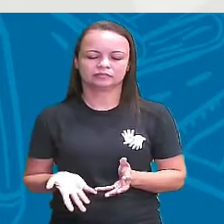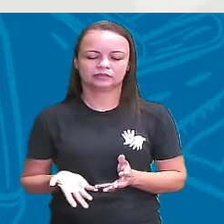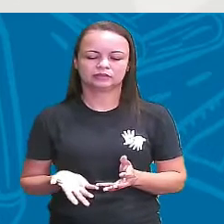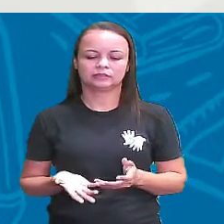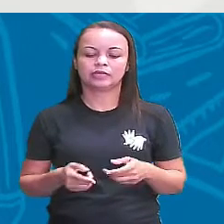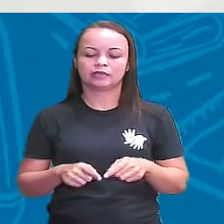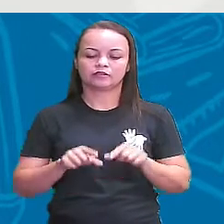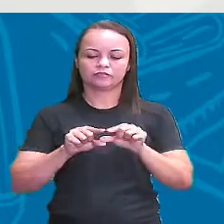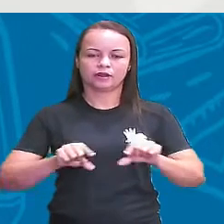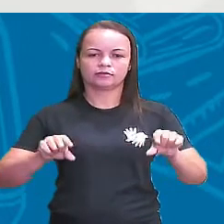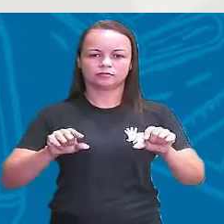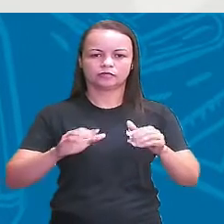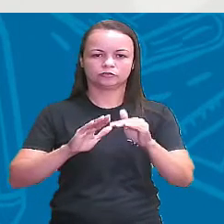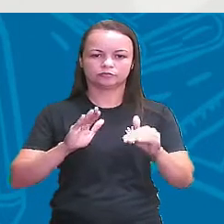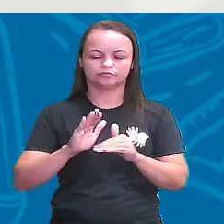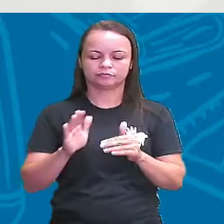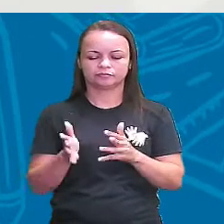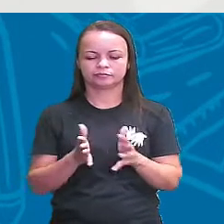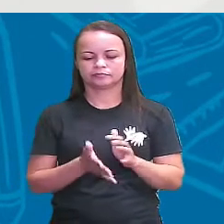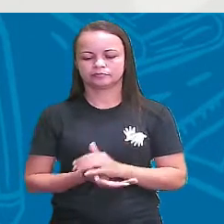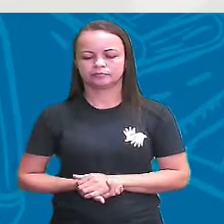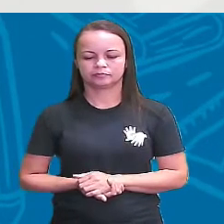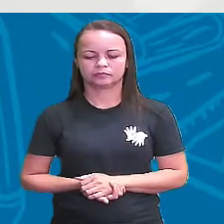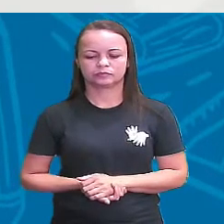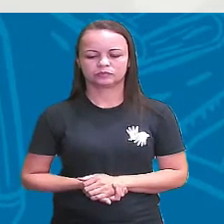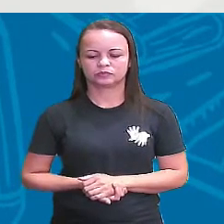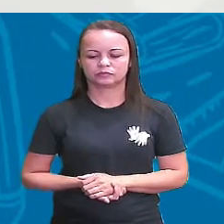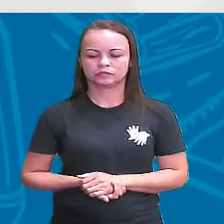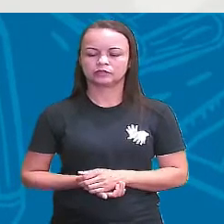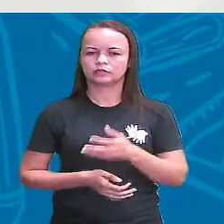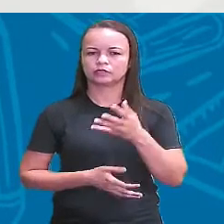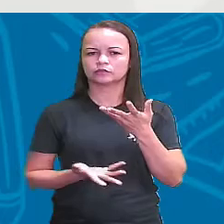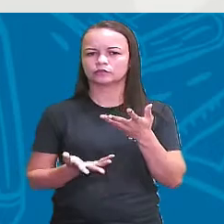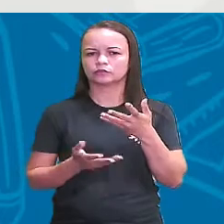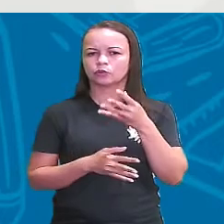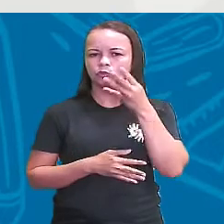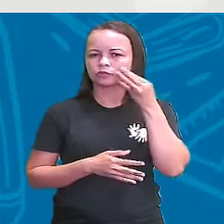coisa a frase de baixo. Ó. Voy a dejar los gatos a tus